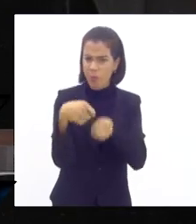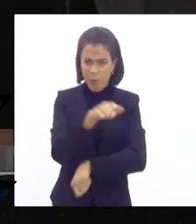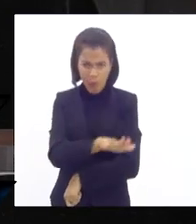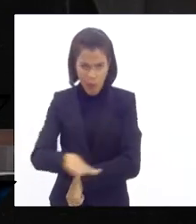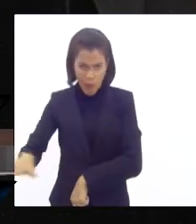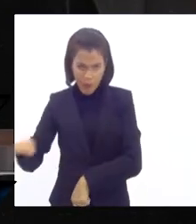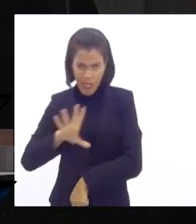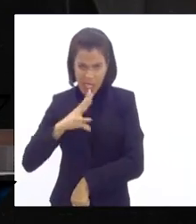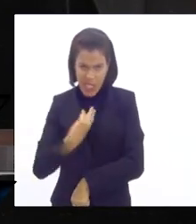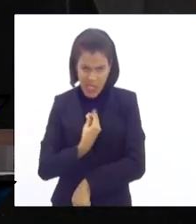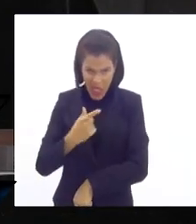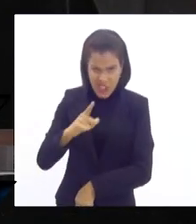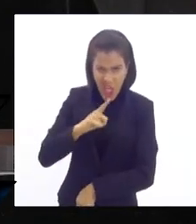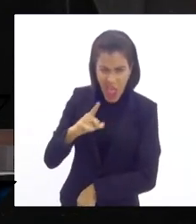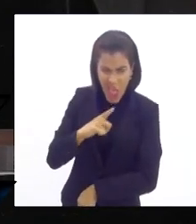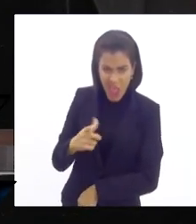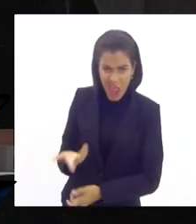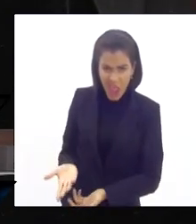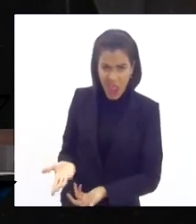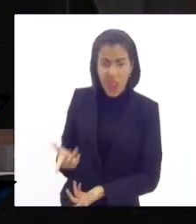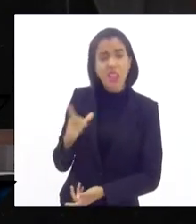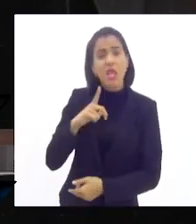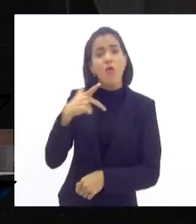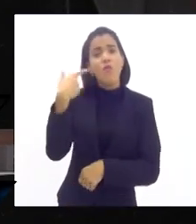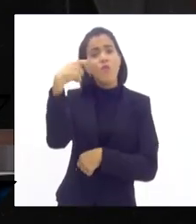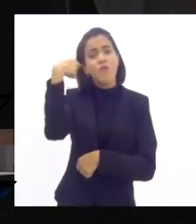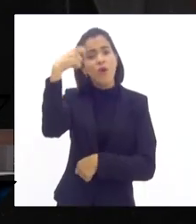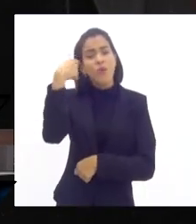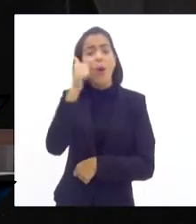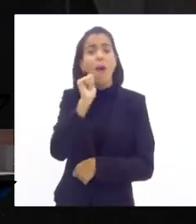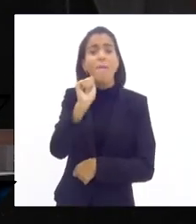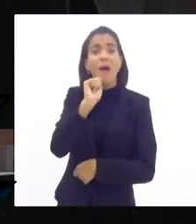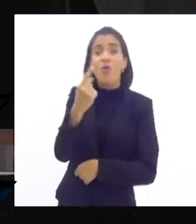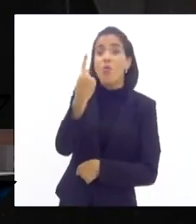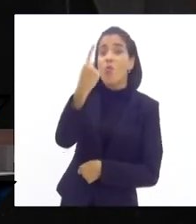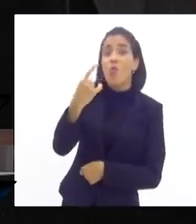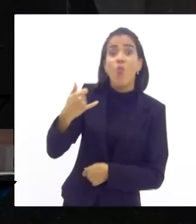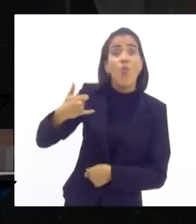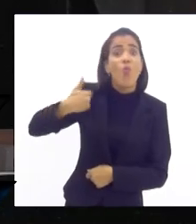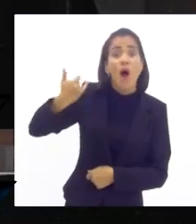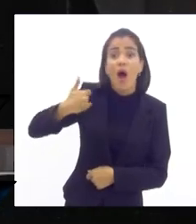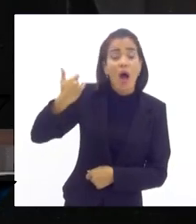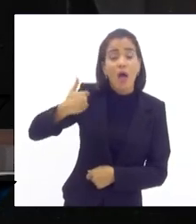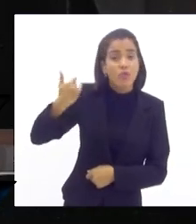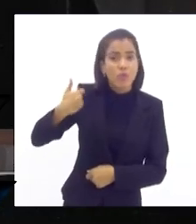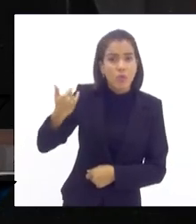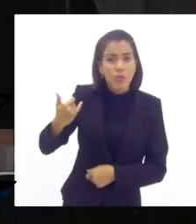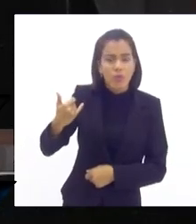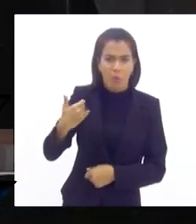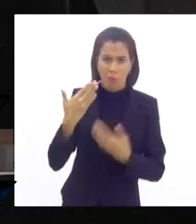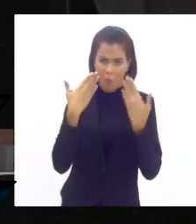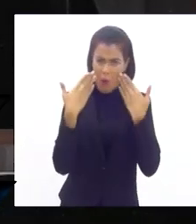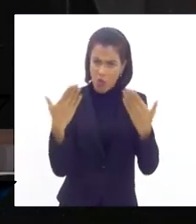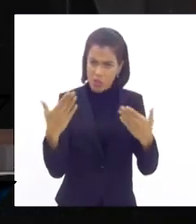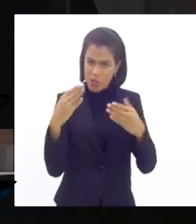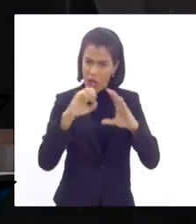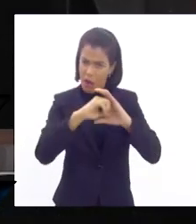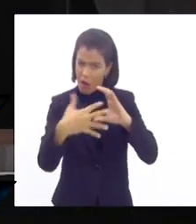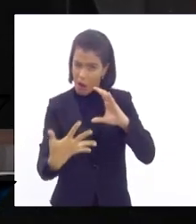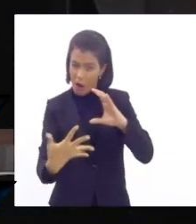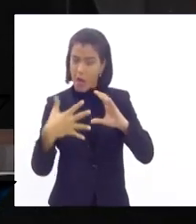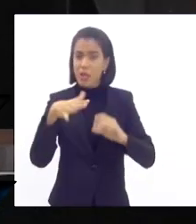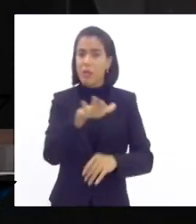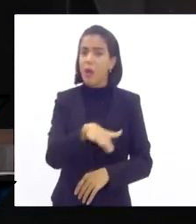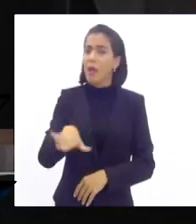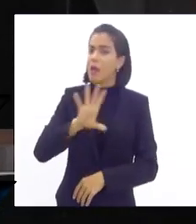estranhas existe com essa mesma blogueira tinha um vídeo de uma mãe falando que uma criança de 1 ano um pouco mais de um ano mostrava características de criança